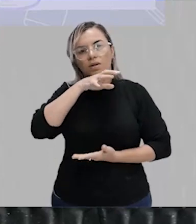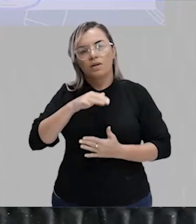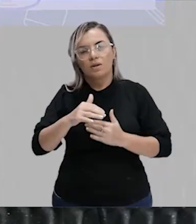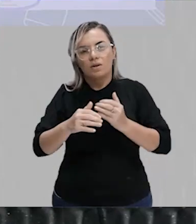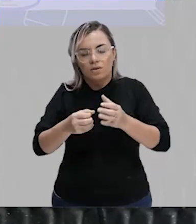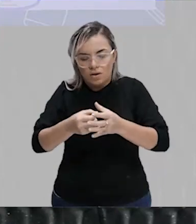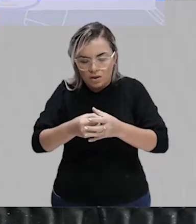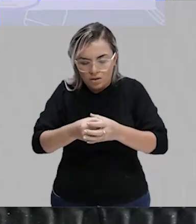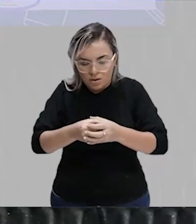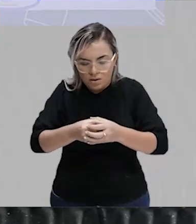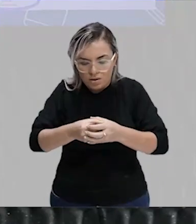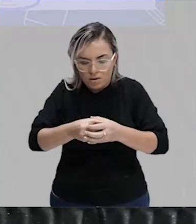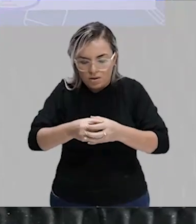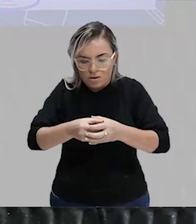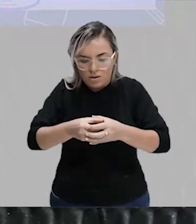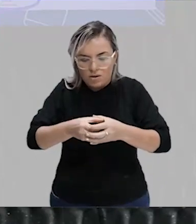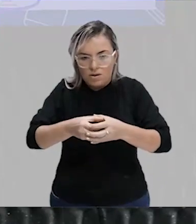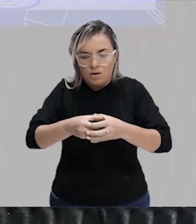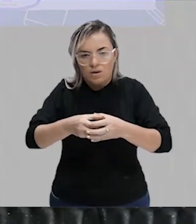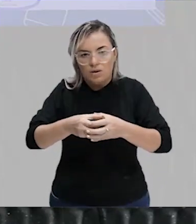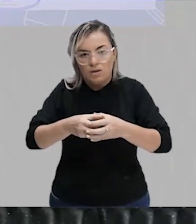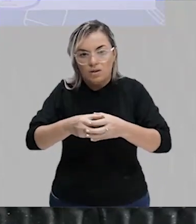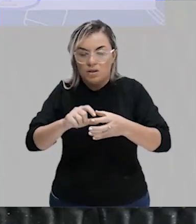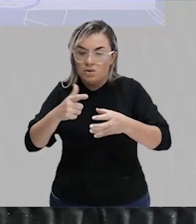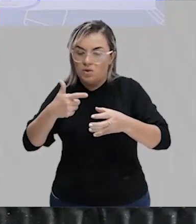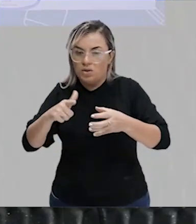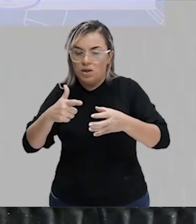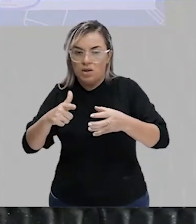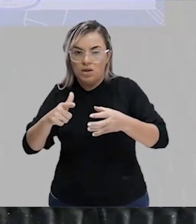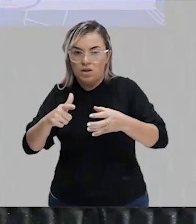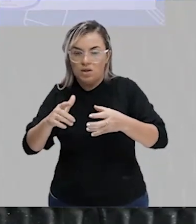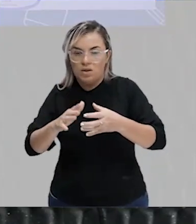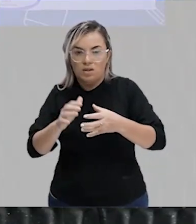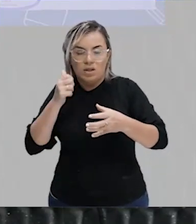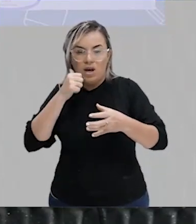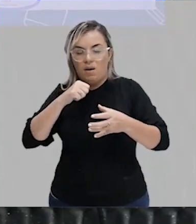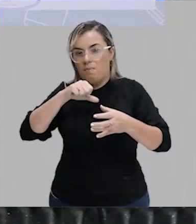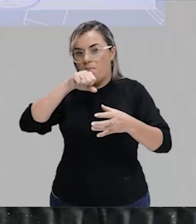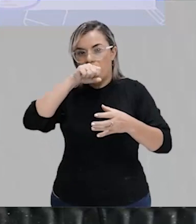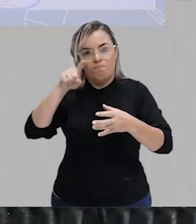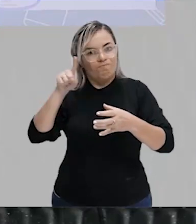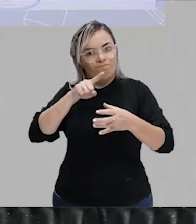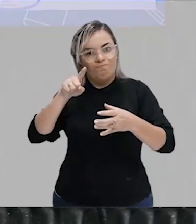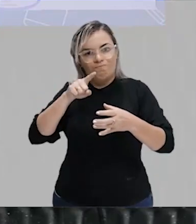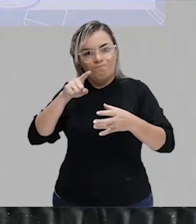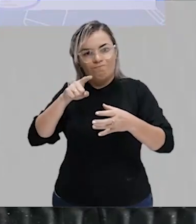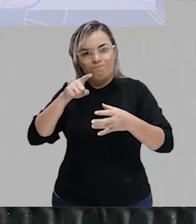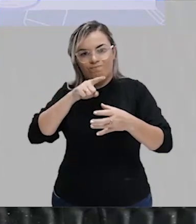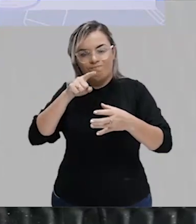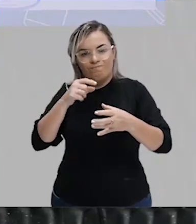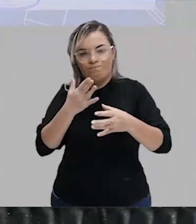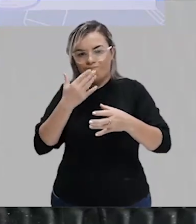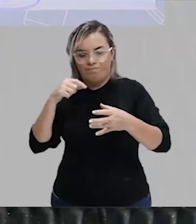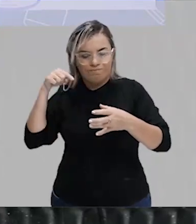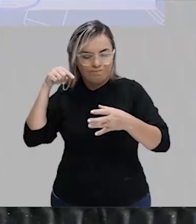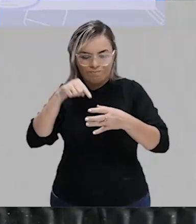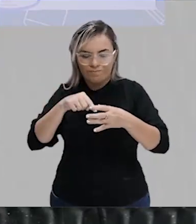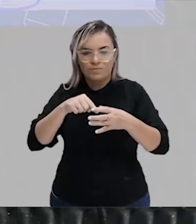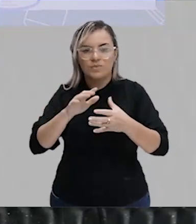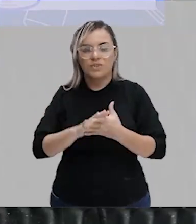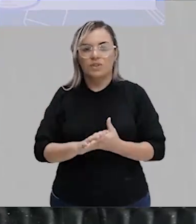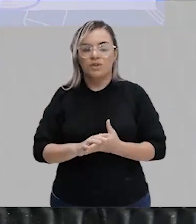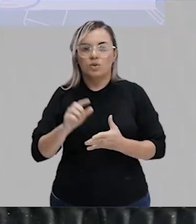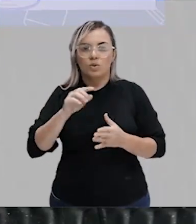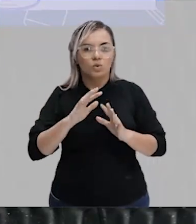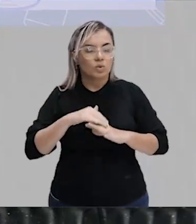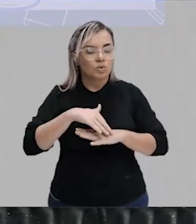crescer dentro do ovo e ele não tem como ele receber alimento de ninguém de fora. Então, todo o alimento, todos os nutrientes têm que